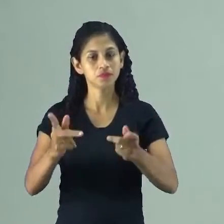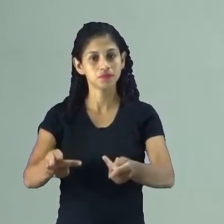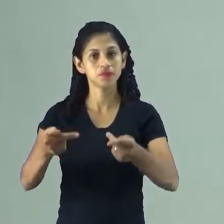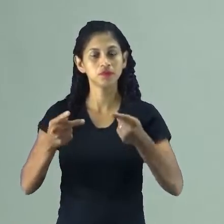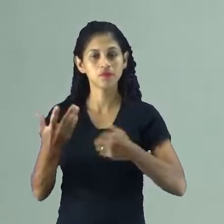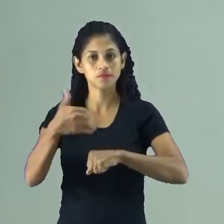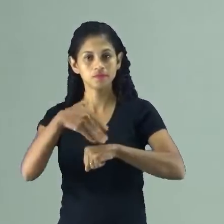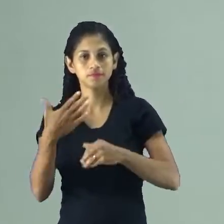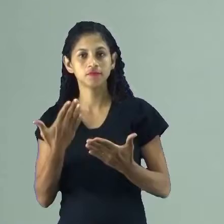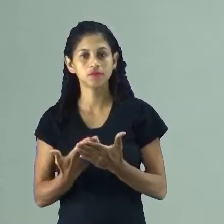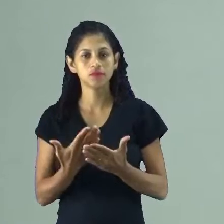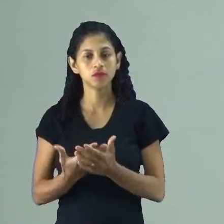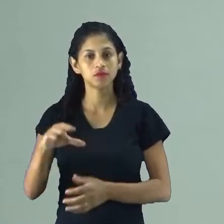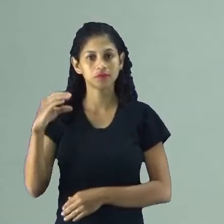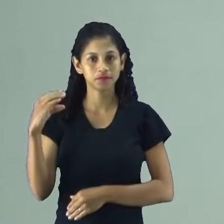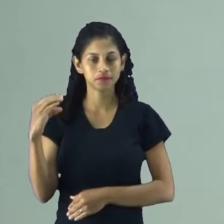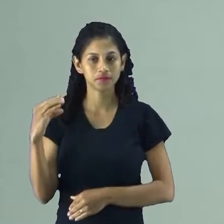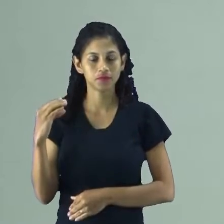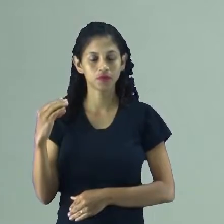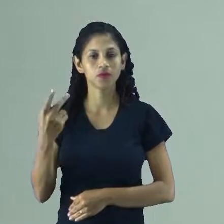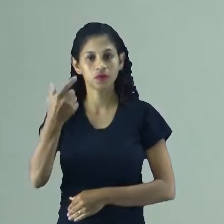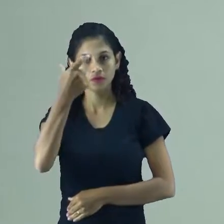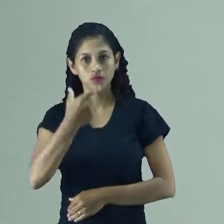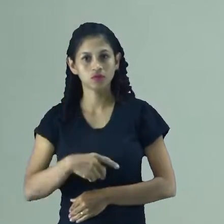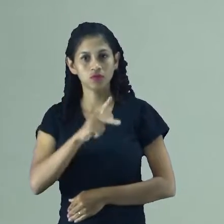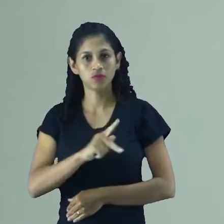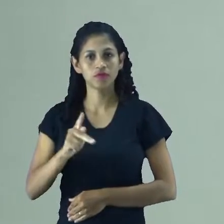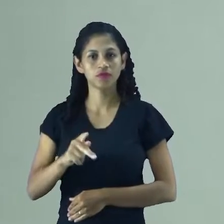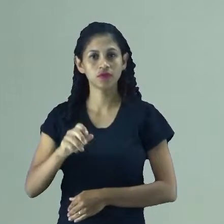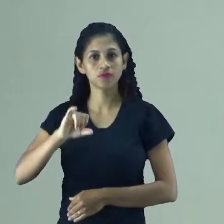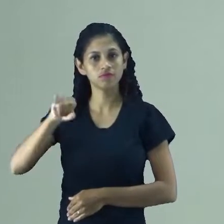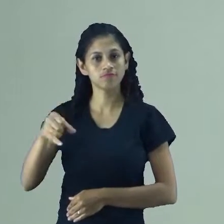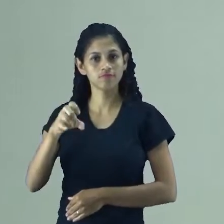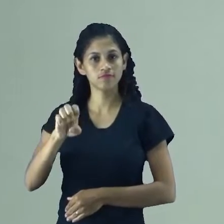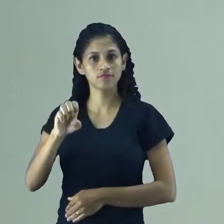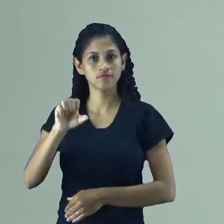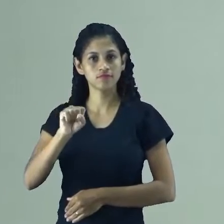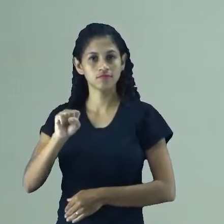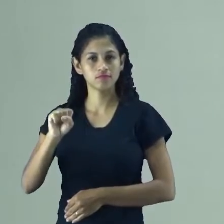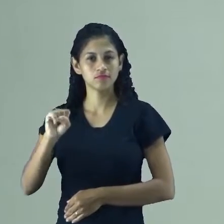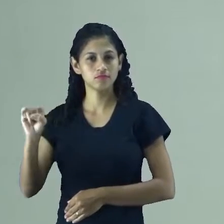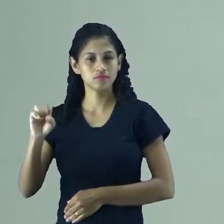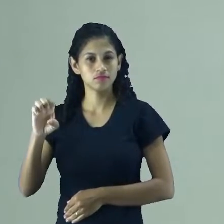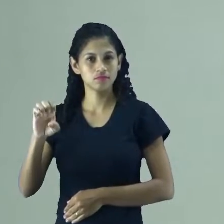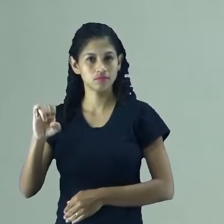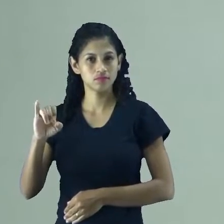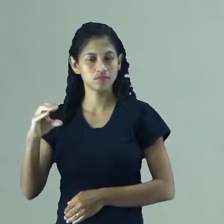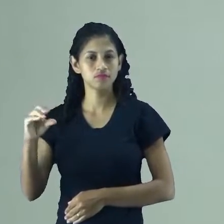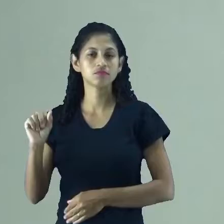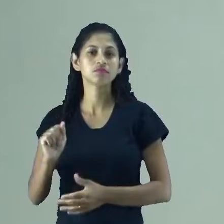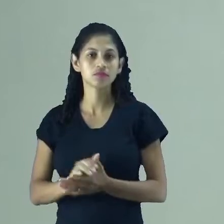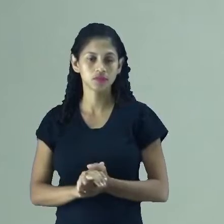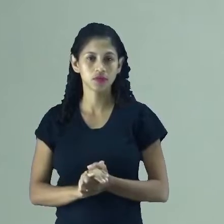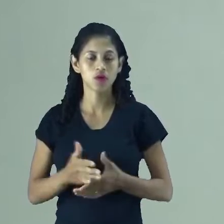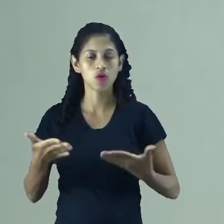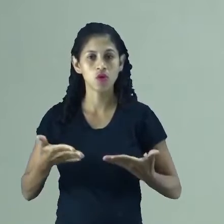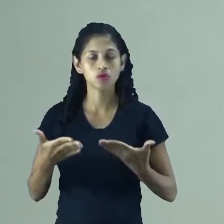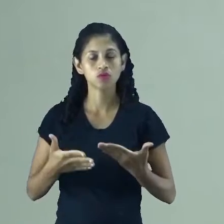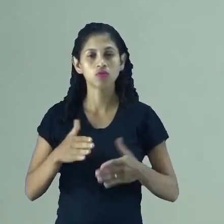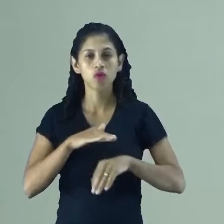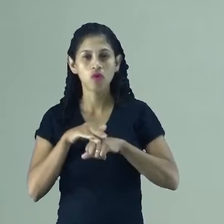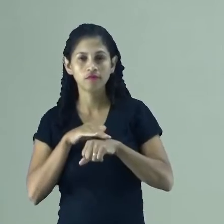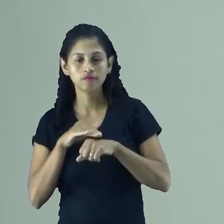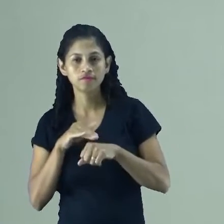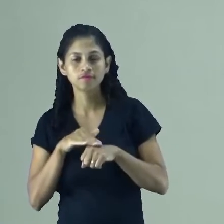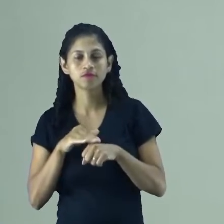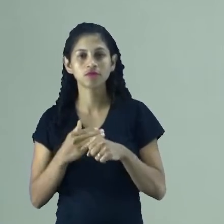Bem-vindos a mais uma aula de ciências. Eu sou a professora Jéssica e na aula de hoje nós vamos conversar sobre os métodos de separação